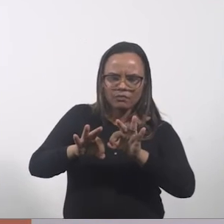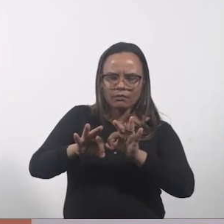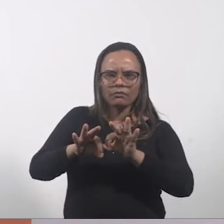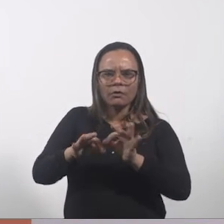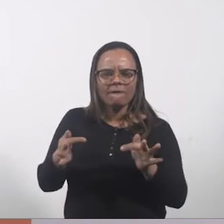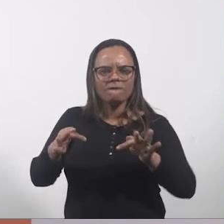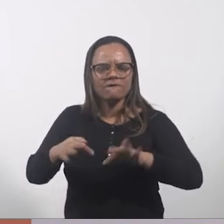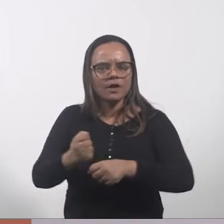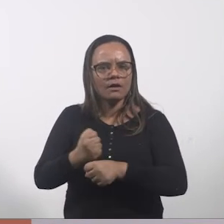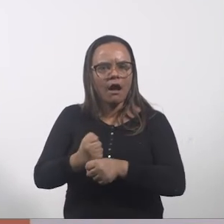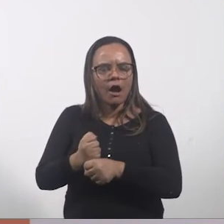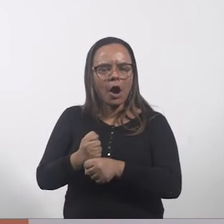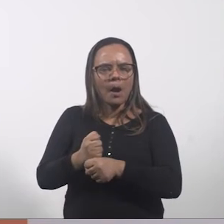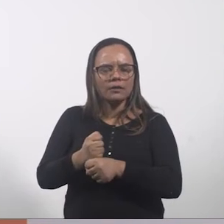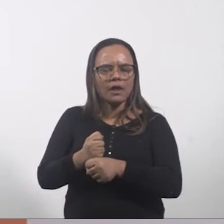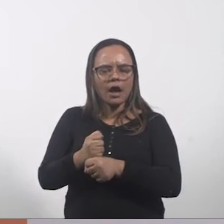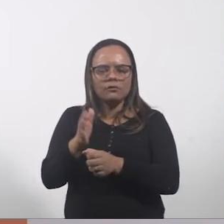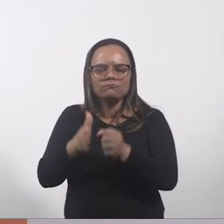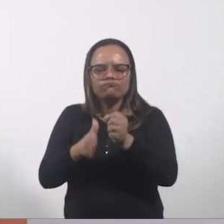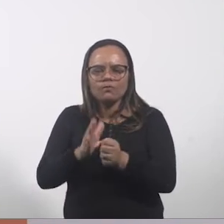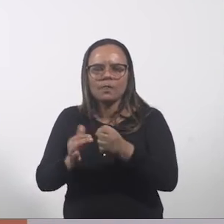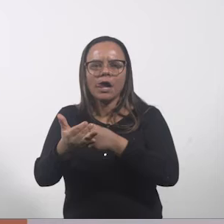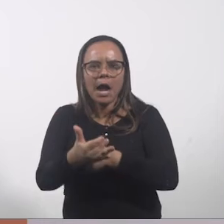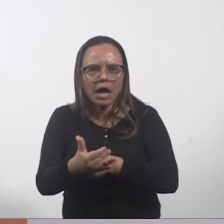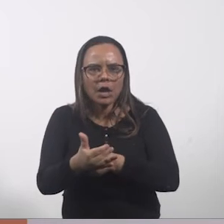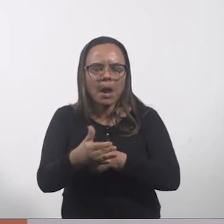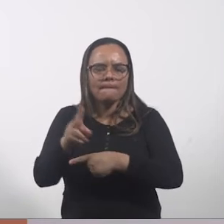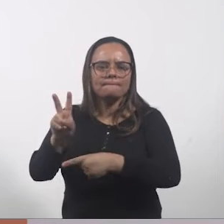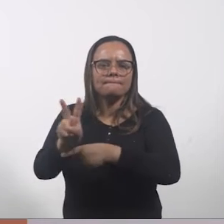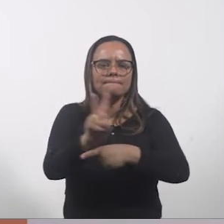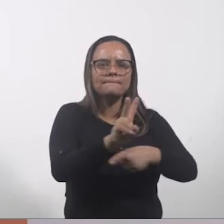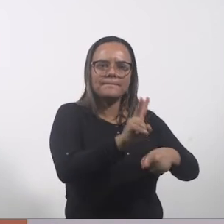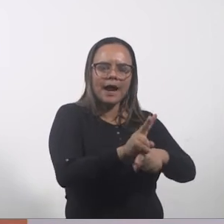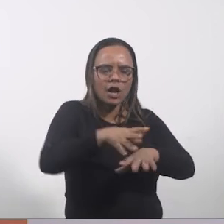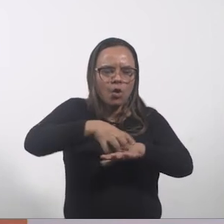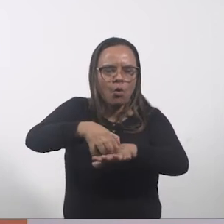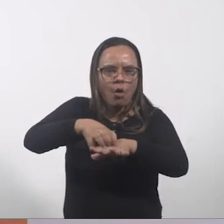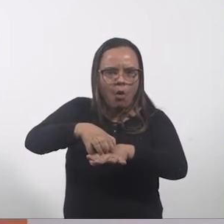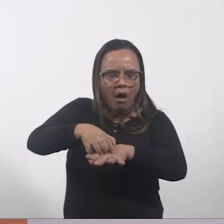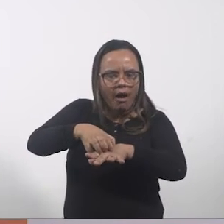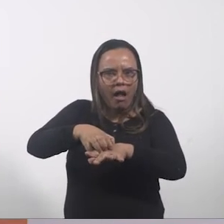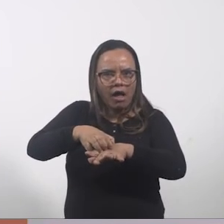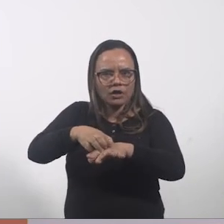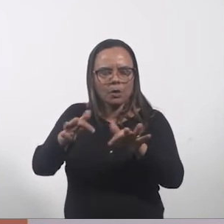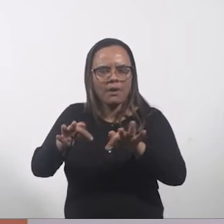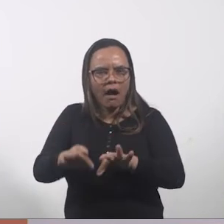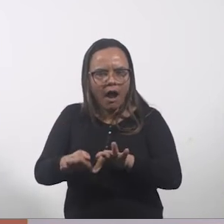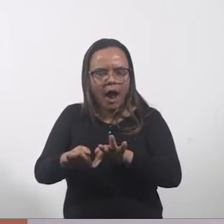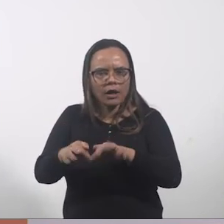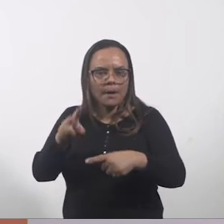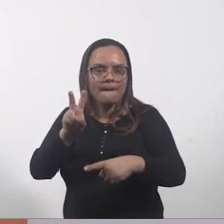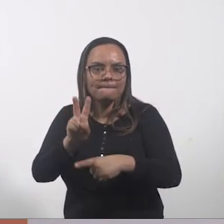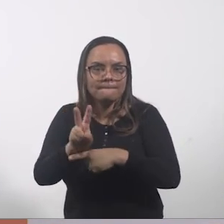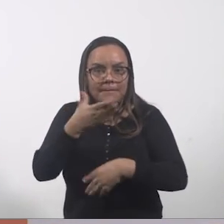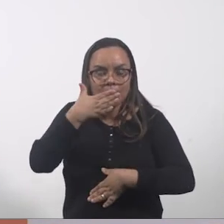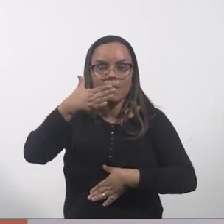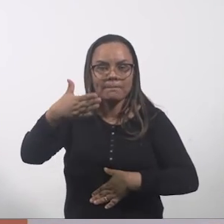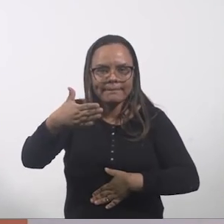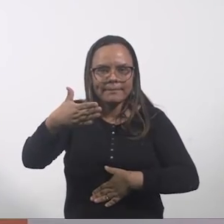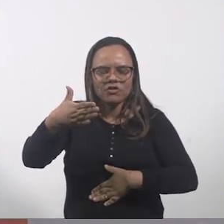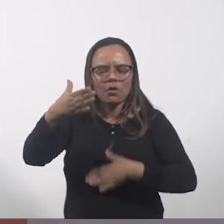causa da Covid? Alguma medida, por exemplo, em terminais de ônibus e ampliação da exigência do comprovante de